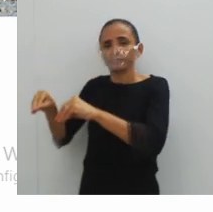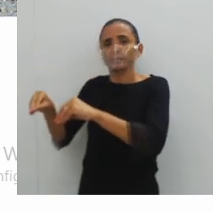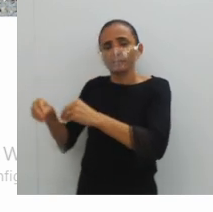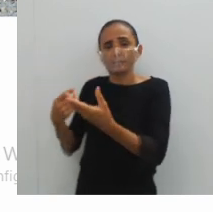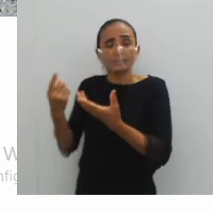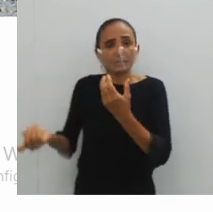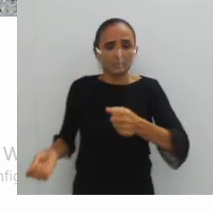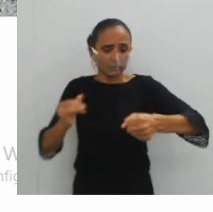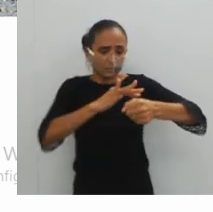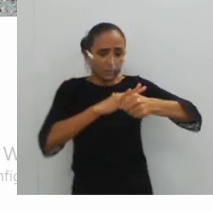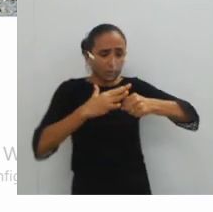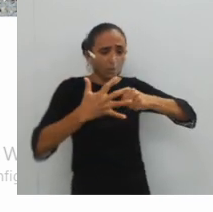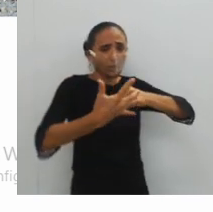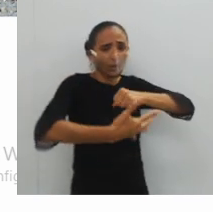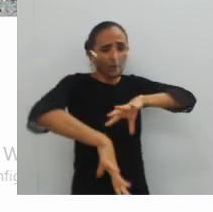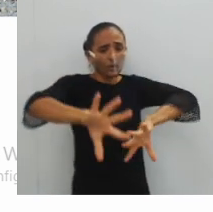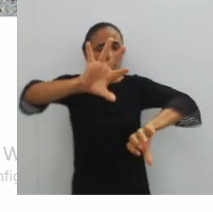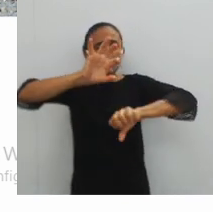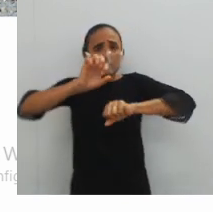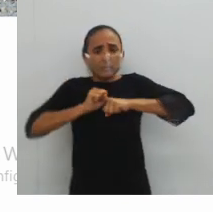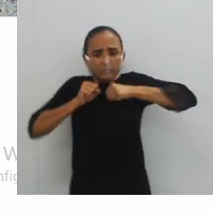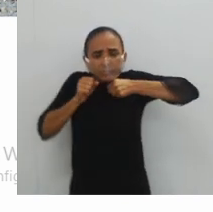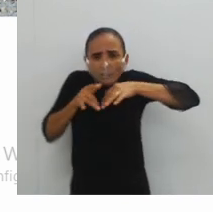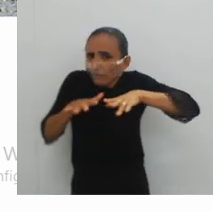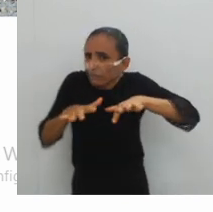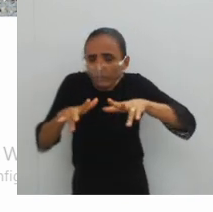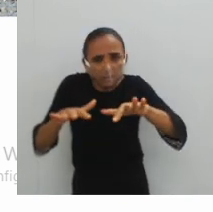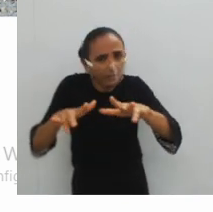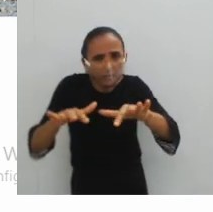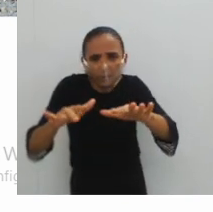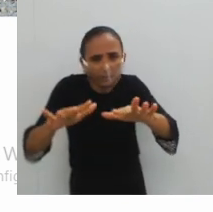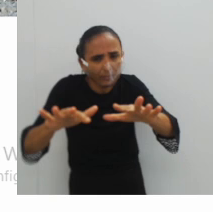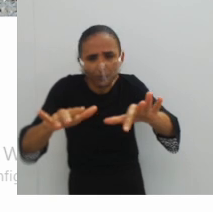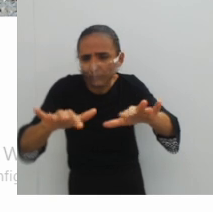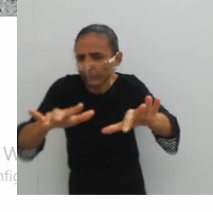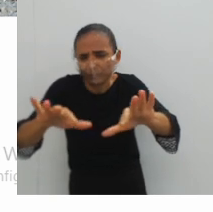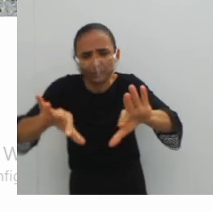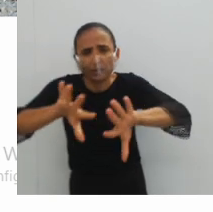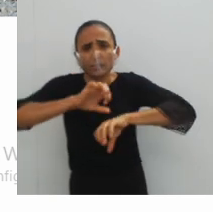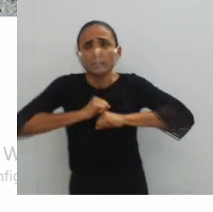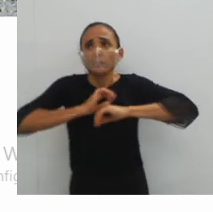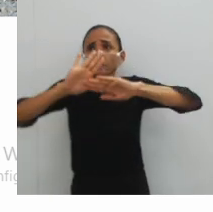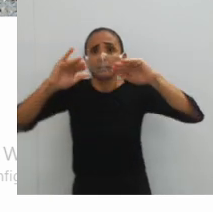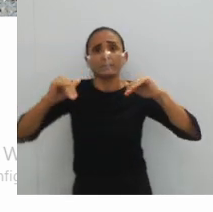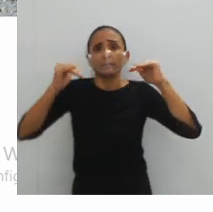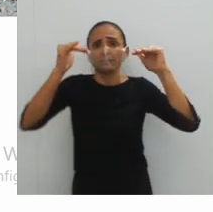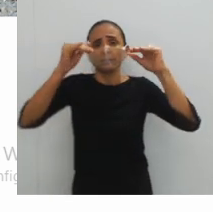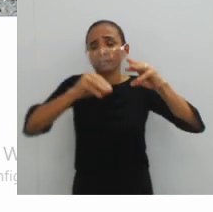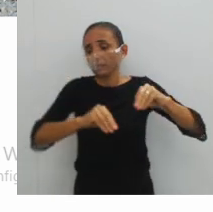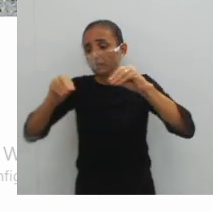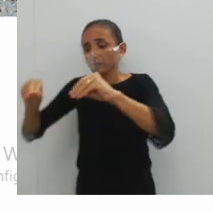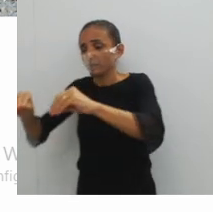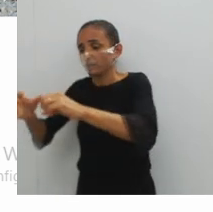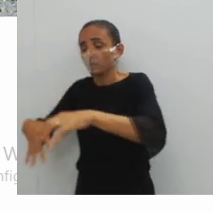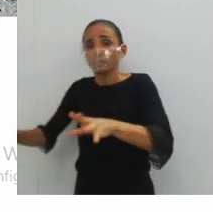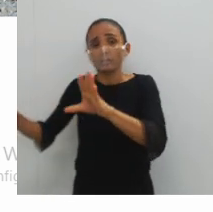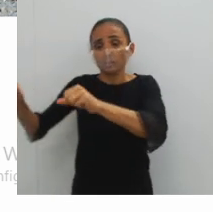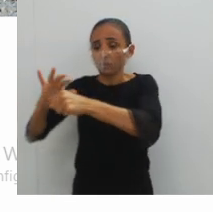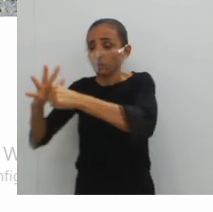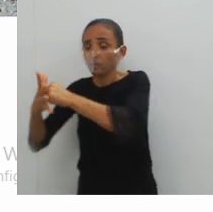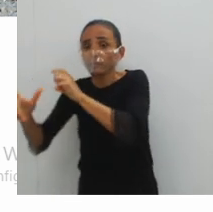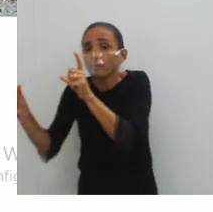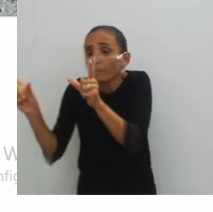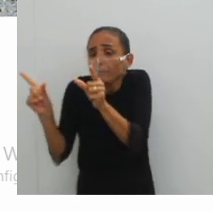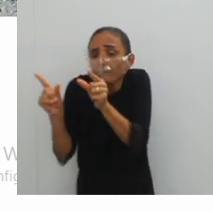estavam altamente infectados, onde o processo de contágio estava muito alto, para lugares que não havia,